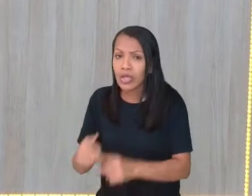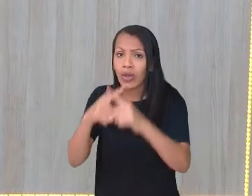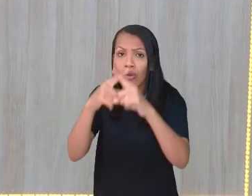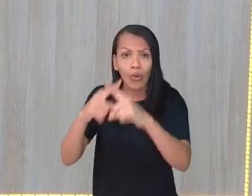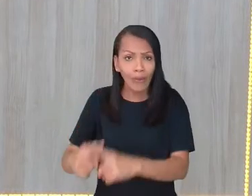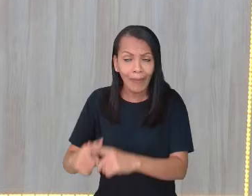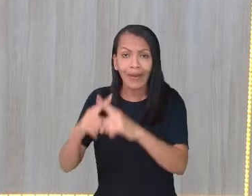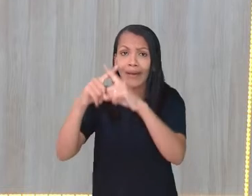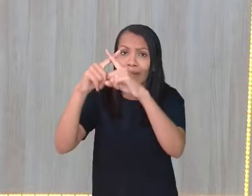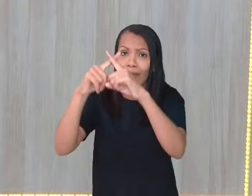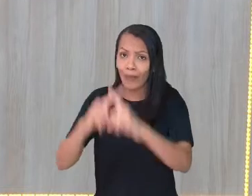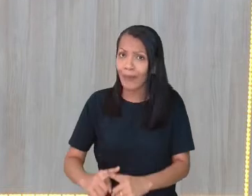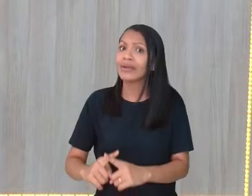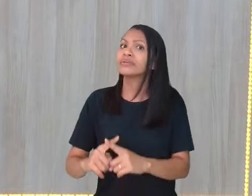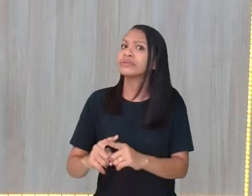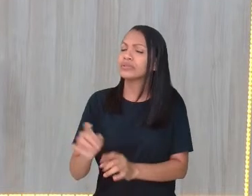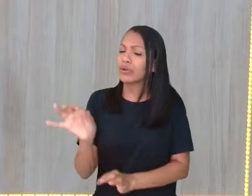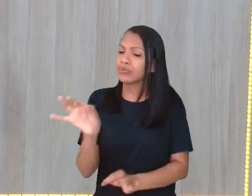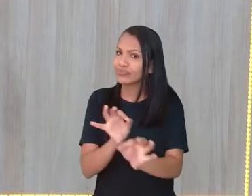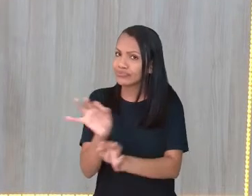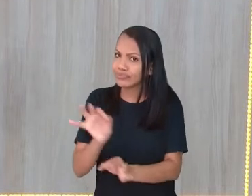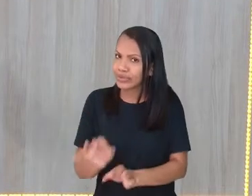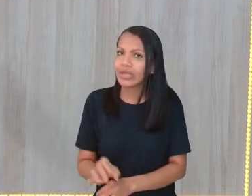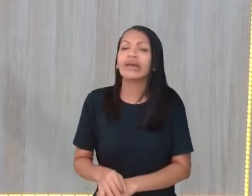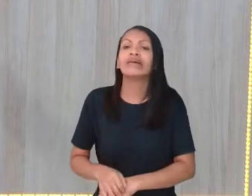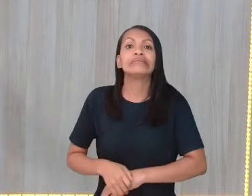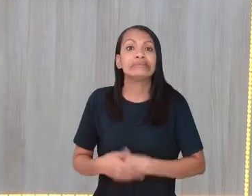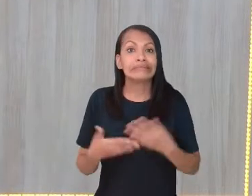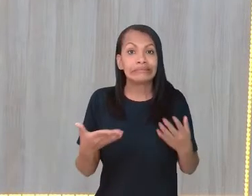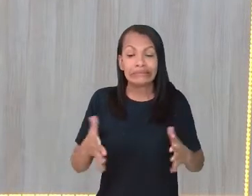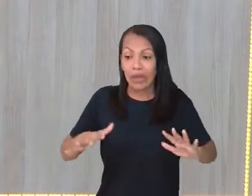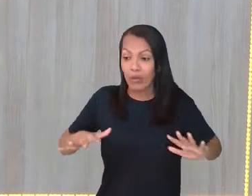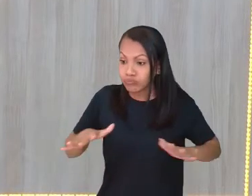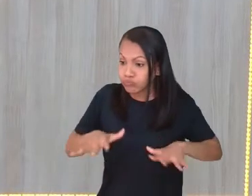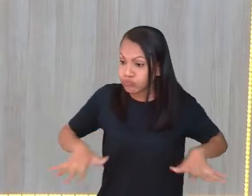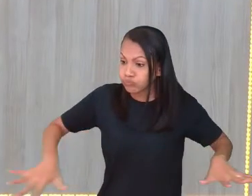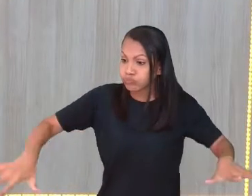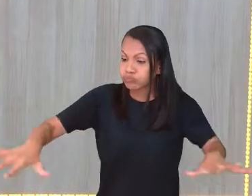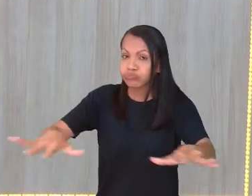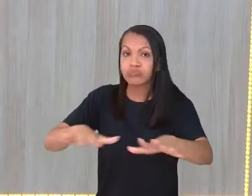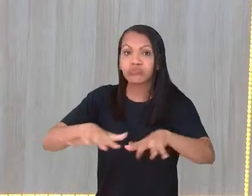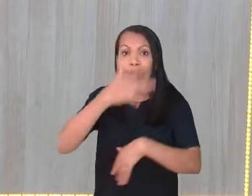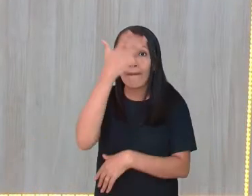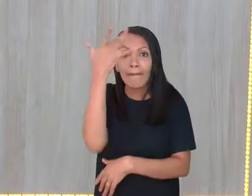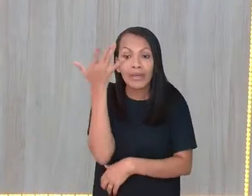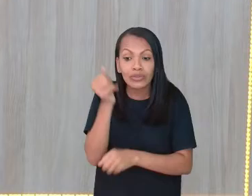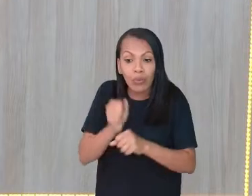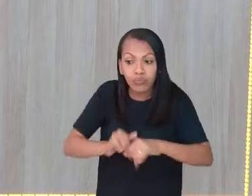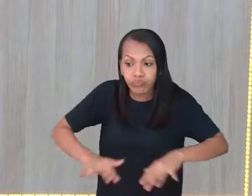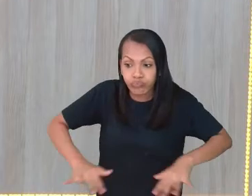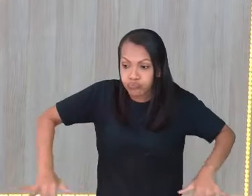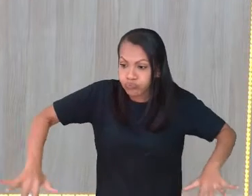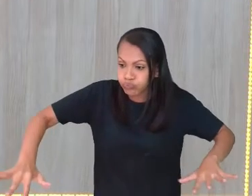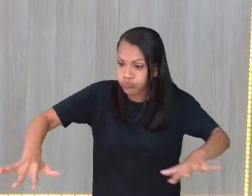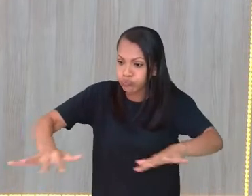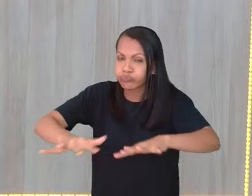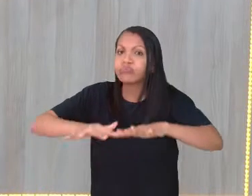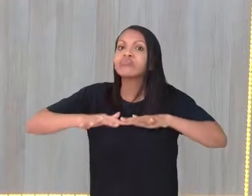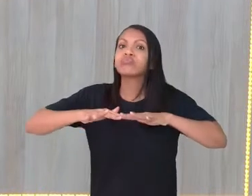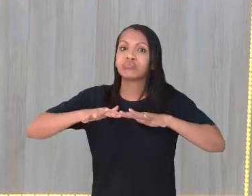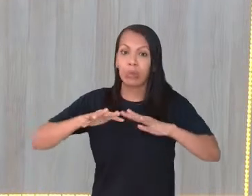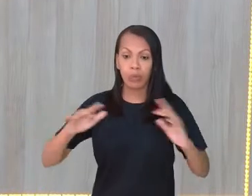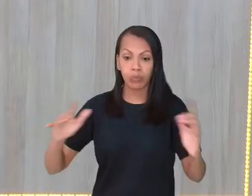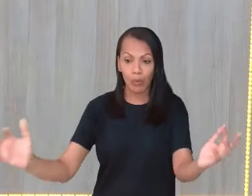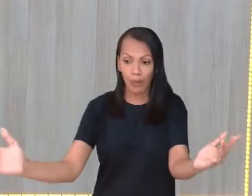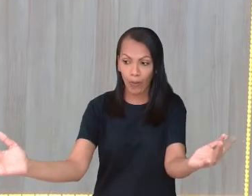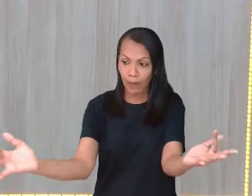competiçõezinhas. E a Praça da Várzea fica tomada de gente. Vejam o quanto o esporte ele consegue mobilizar uma